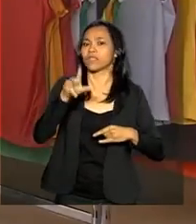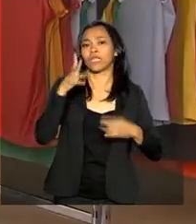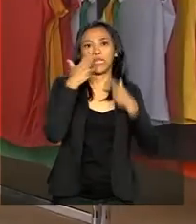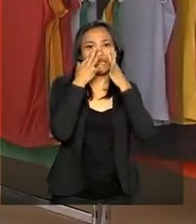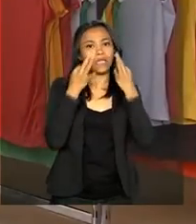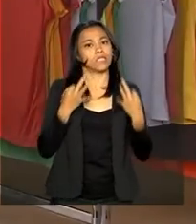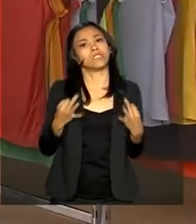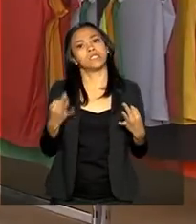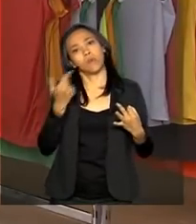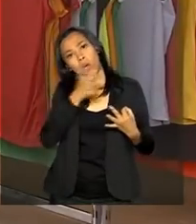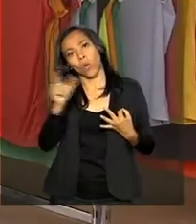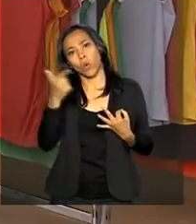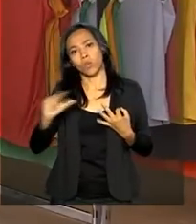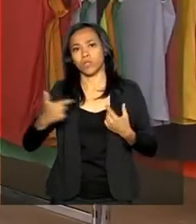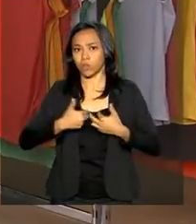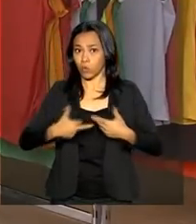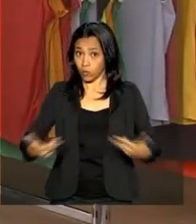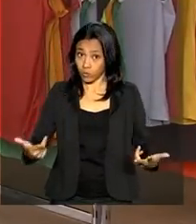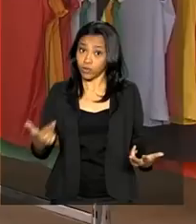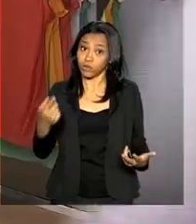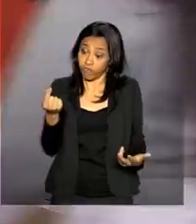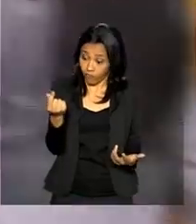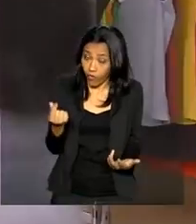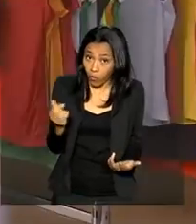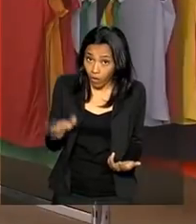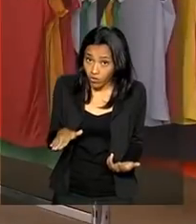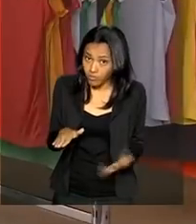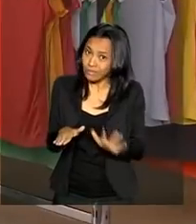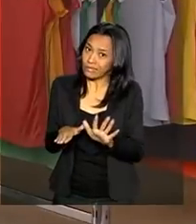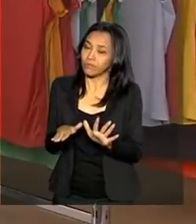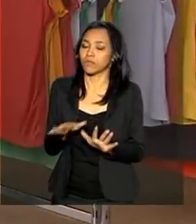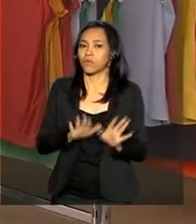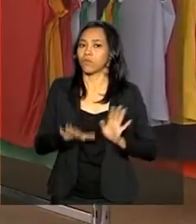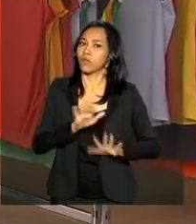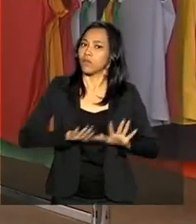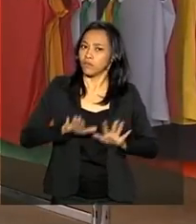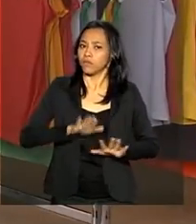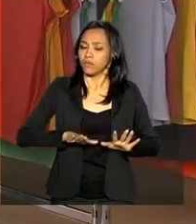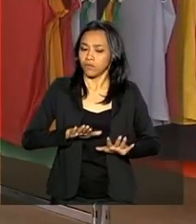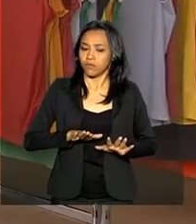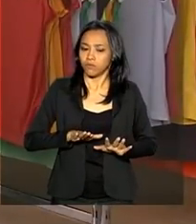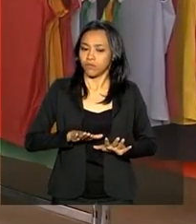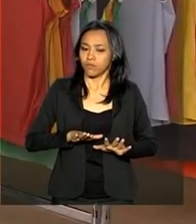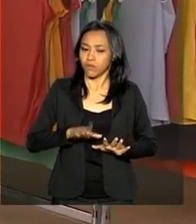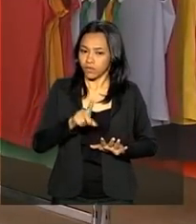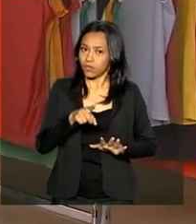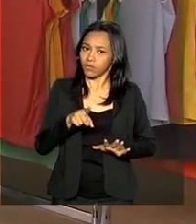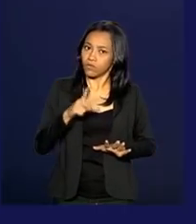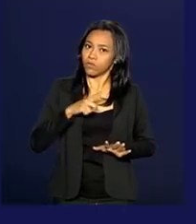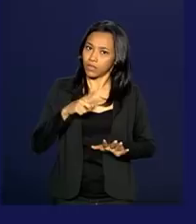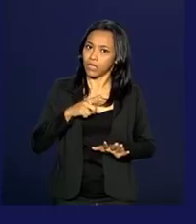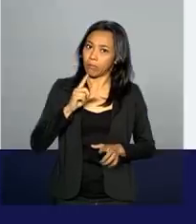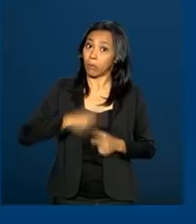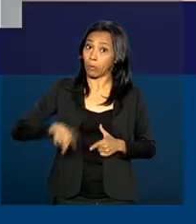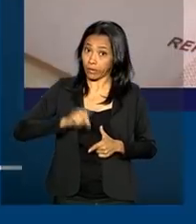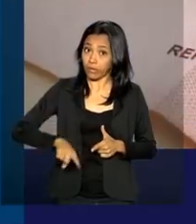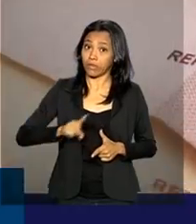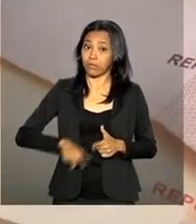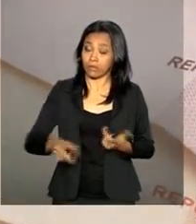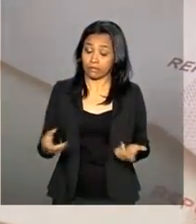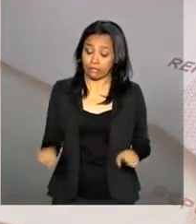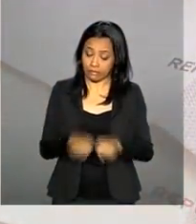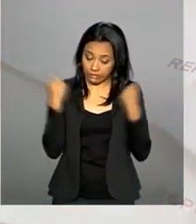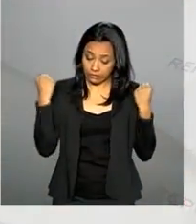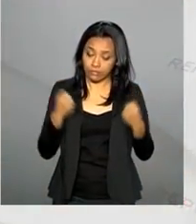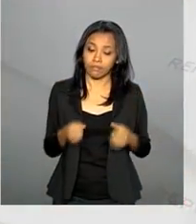fatores além do preço baixo é preciso muito cuidado para black friday não virar Black frud alerta